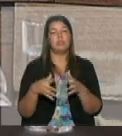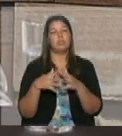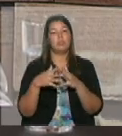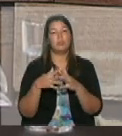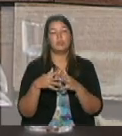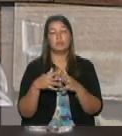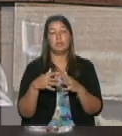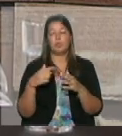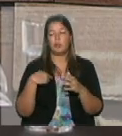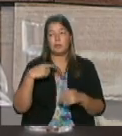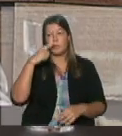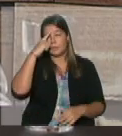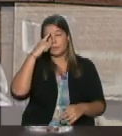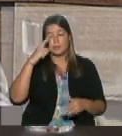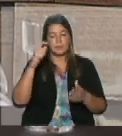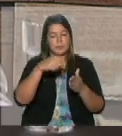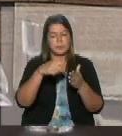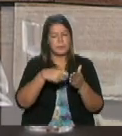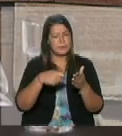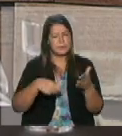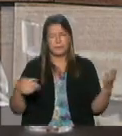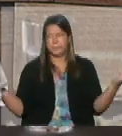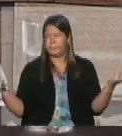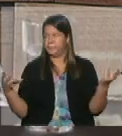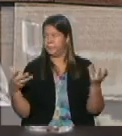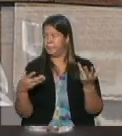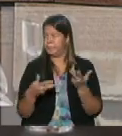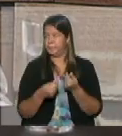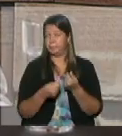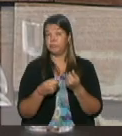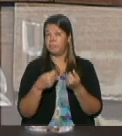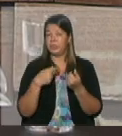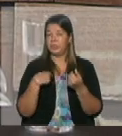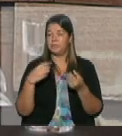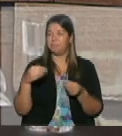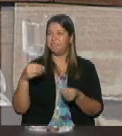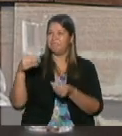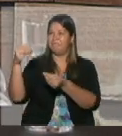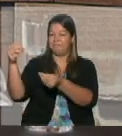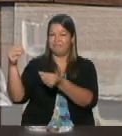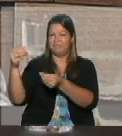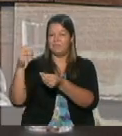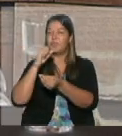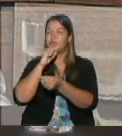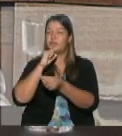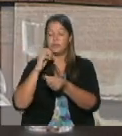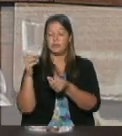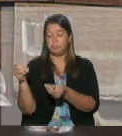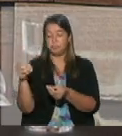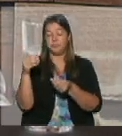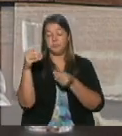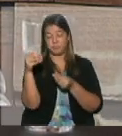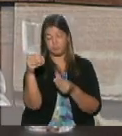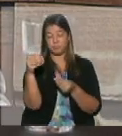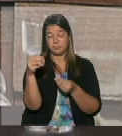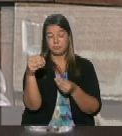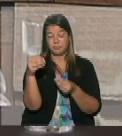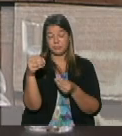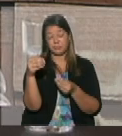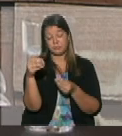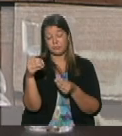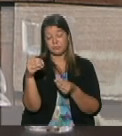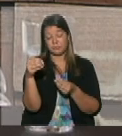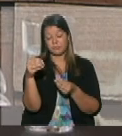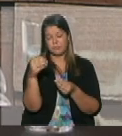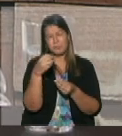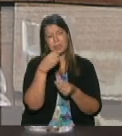fiz um texto demolidor e dei para ela ler. E ela falou assim, olha, o texto está maravilhoso, está muito bom, mas com esse texto você não